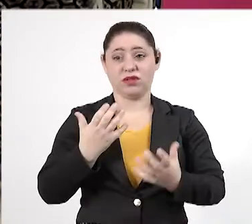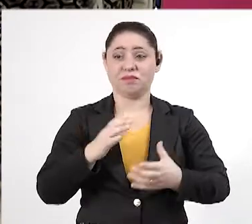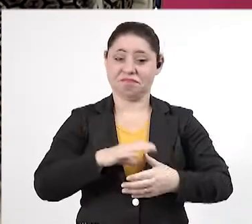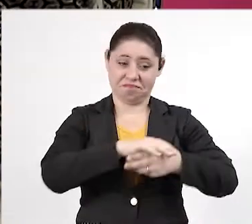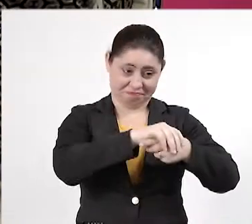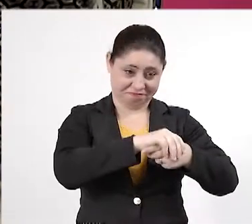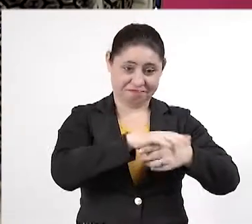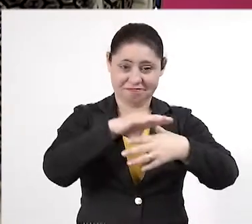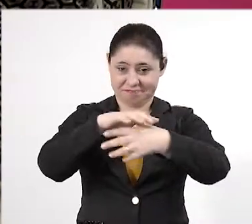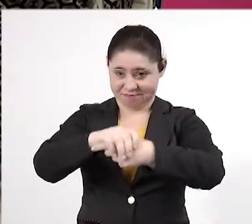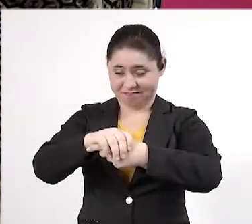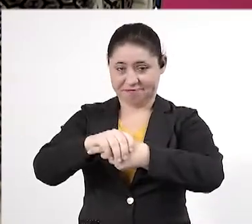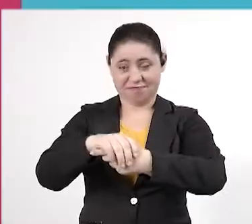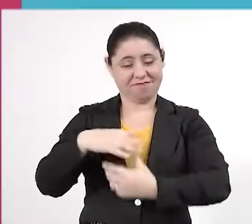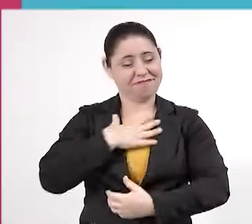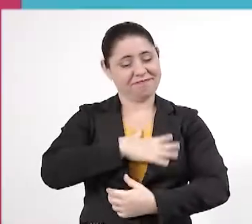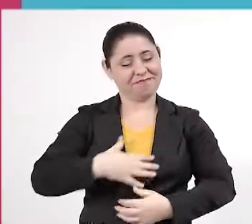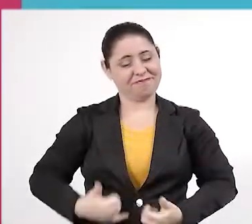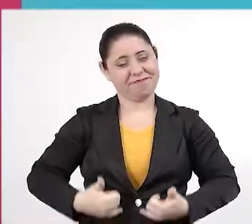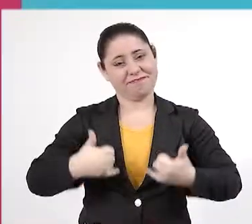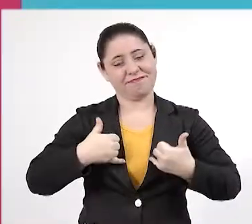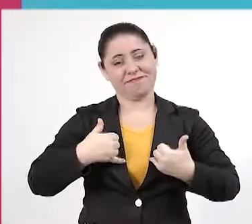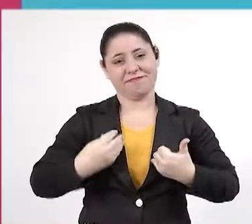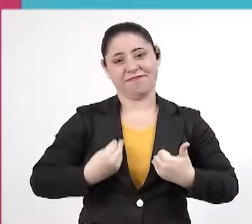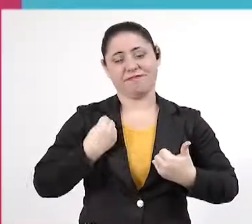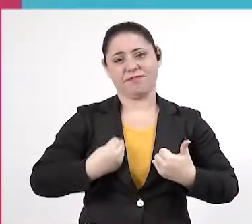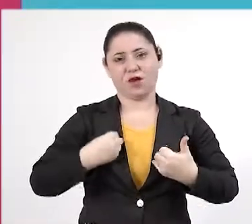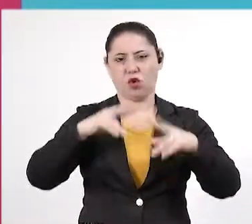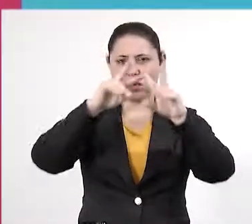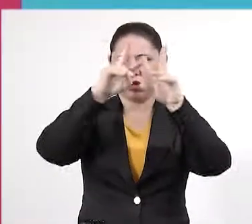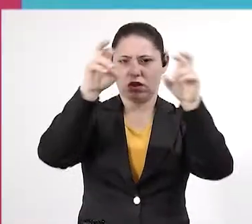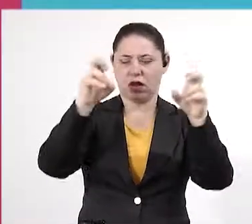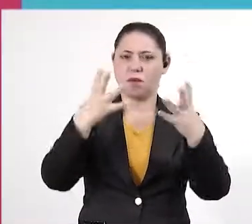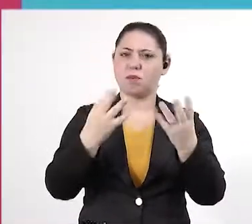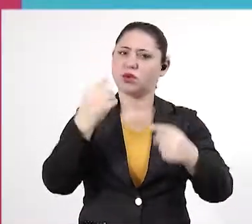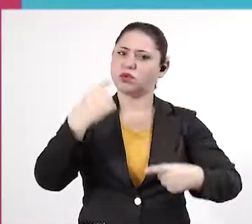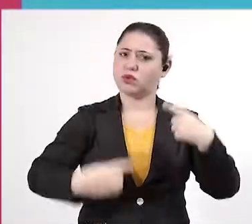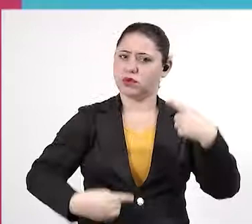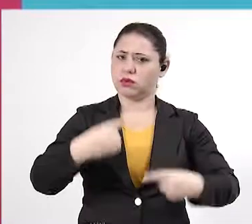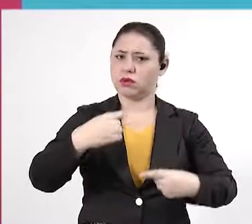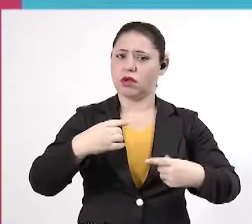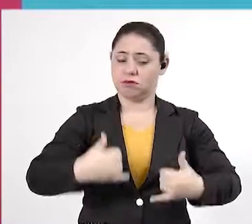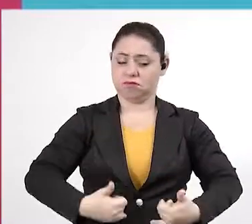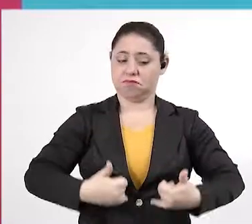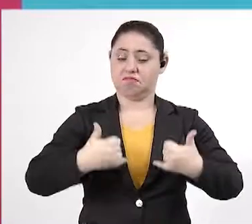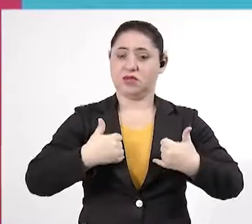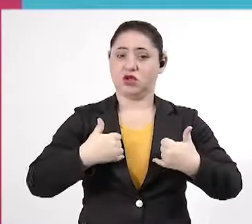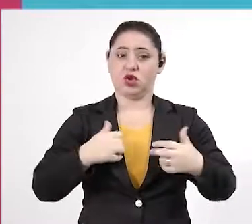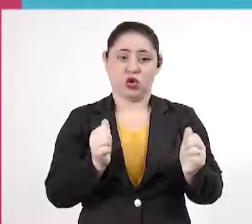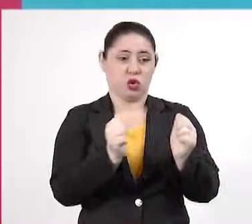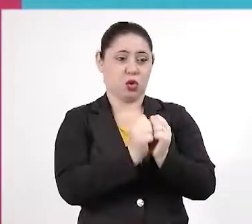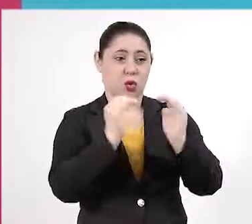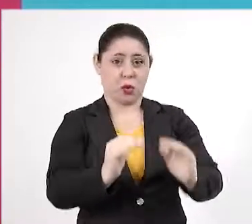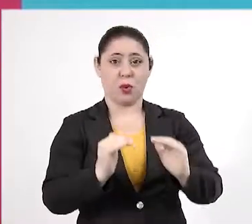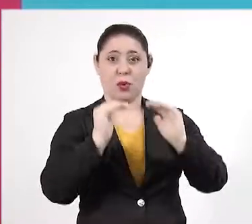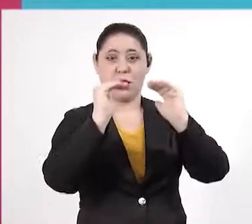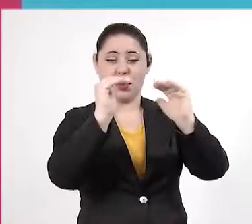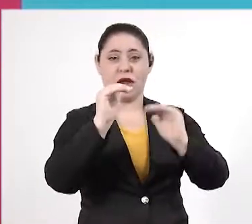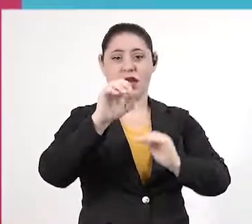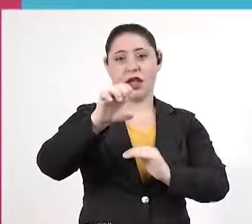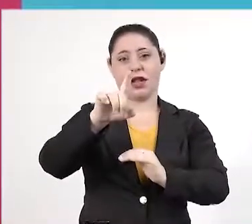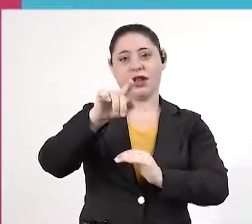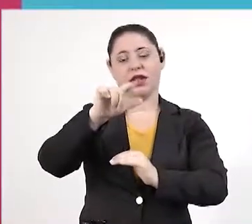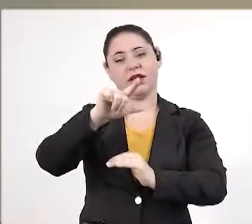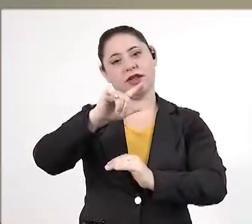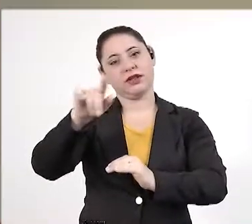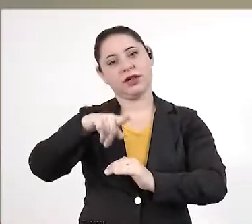de cumprimentá-la, é um prazer estar aqui neste programa onde essas questões são tão bem discutidas, é uma honra estar aqui ao lado da desembargadora